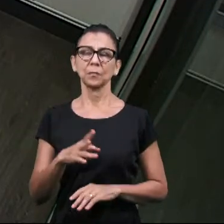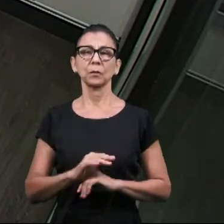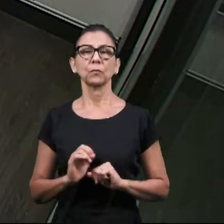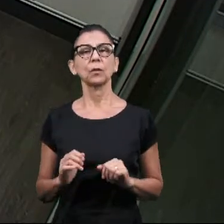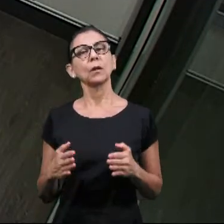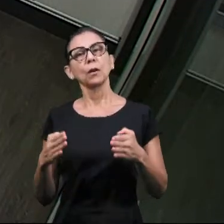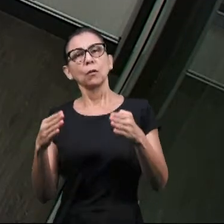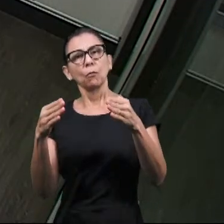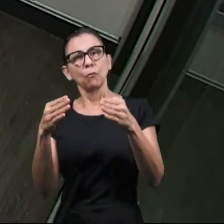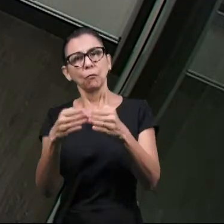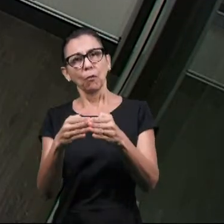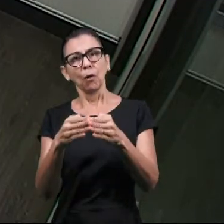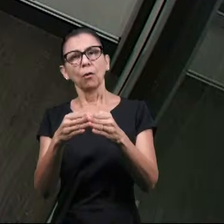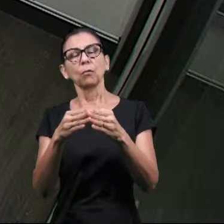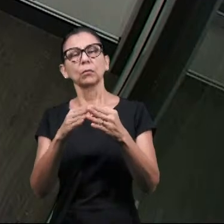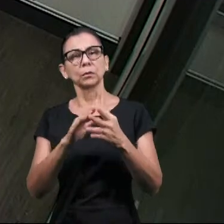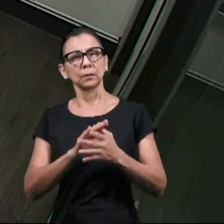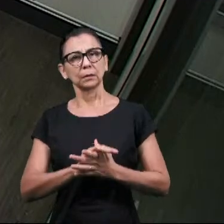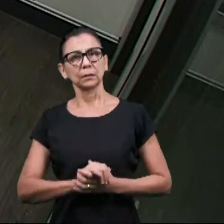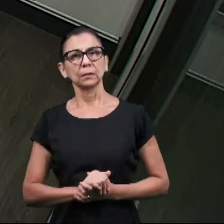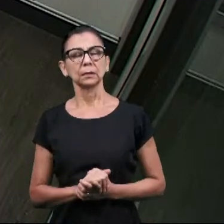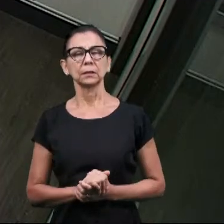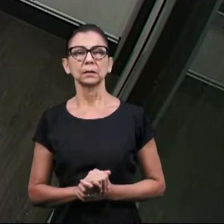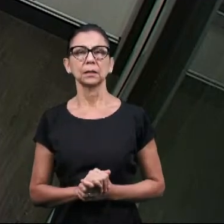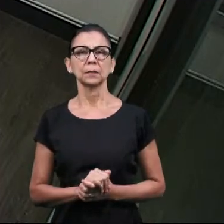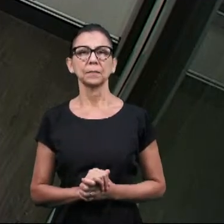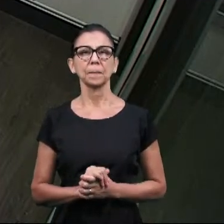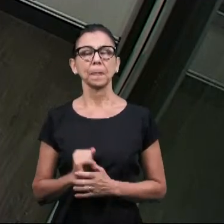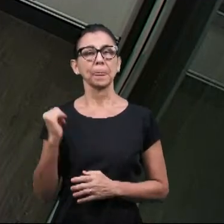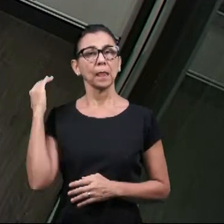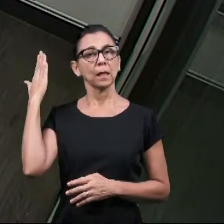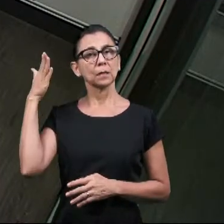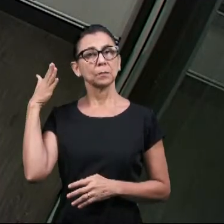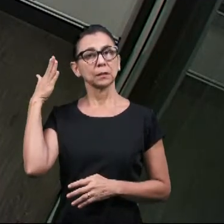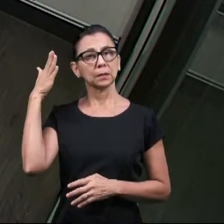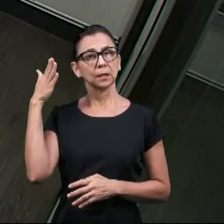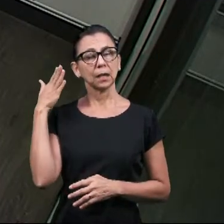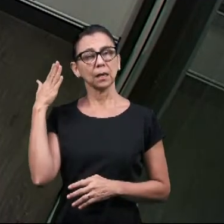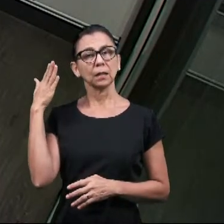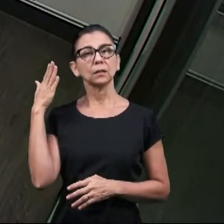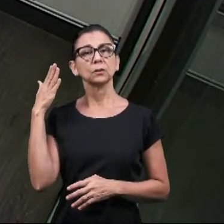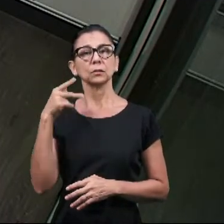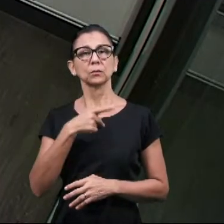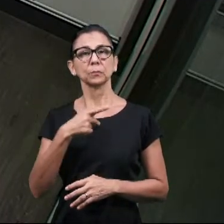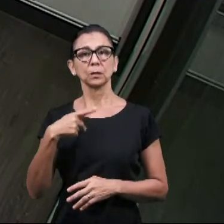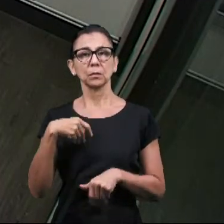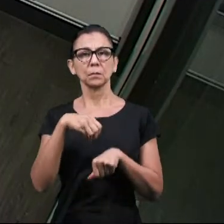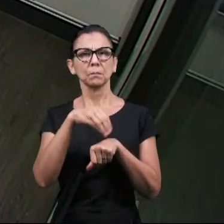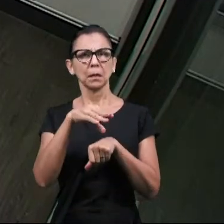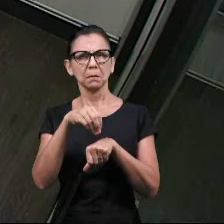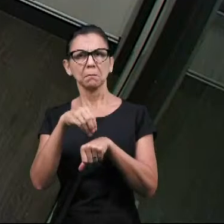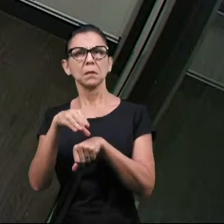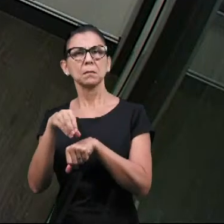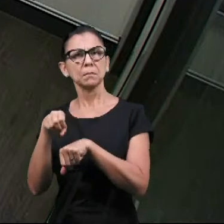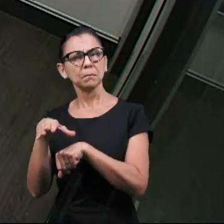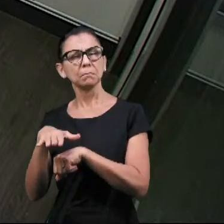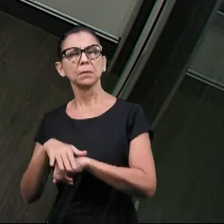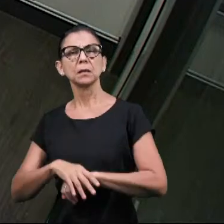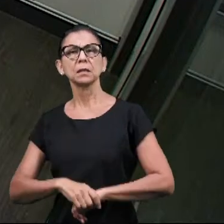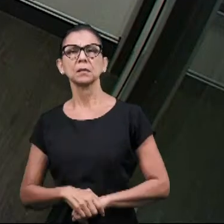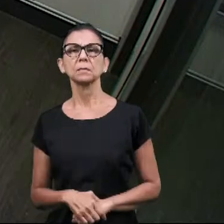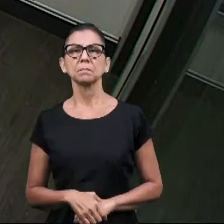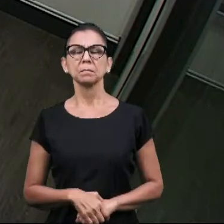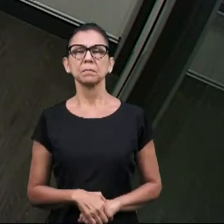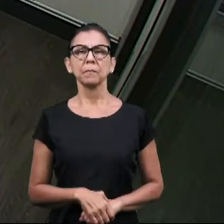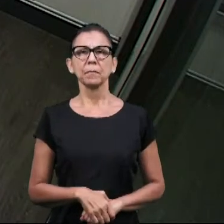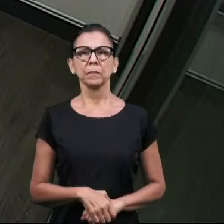daquilo que nós ouvimos das é ali que foram transmitidas pelos pastores que com muita propriedade